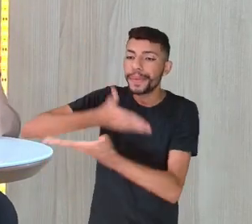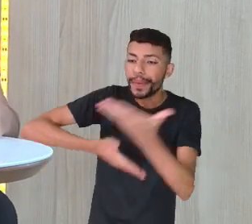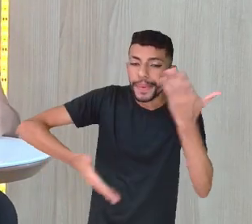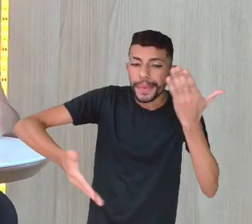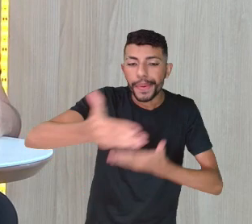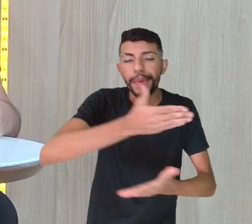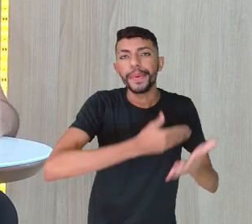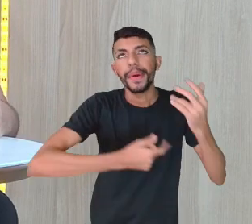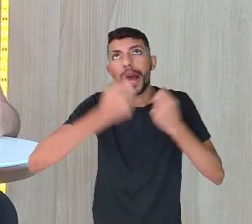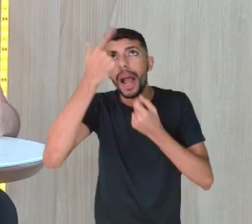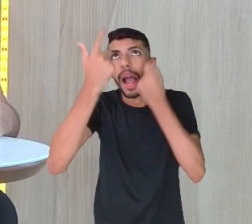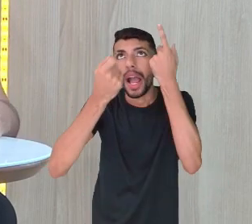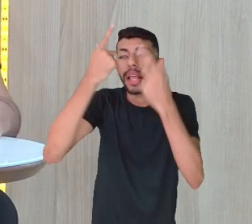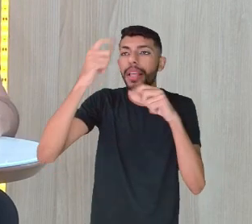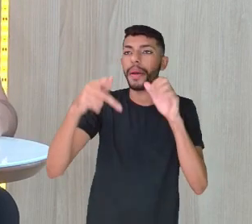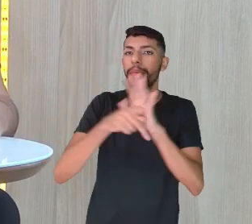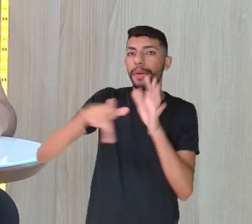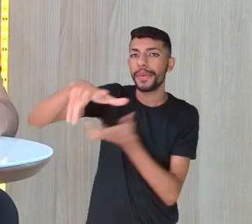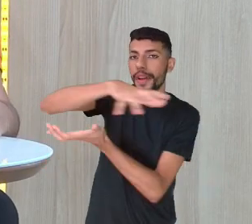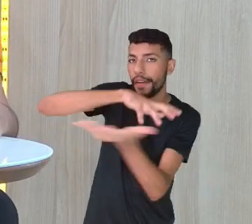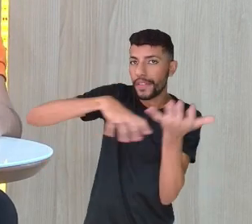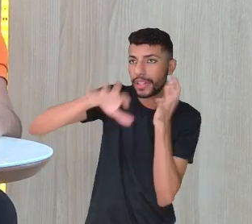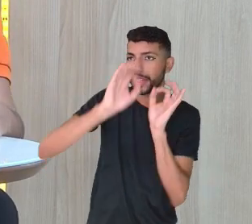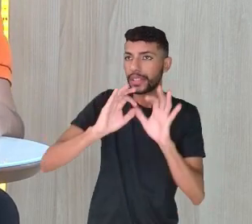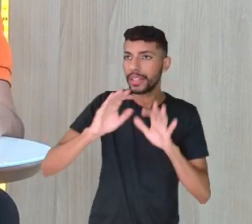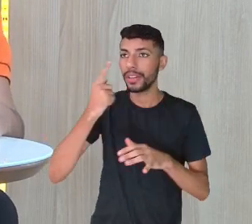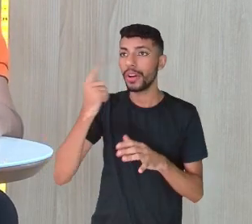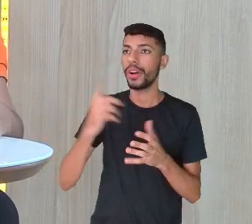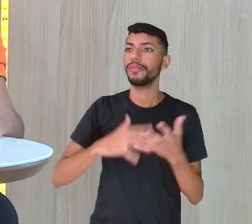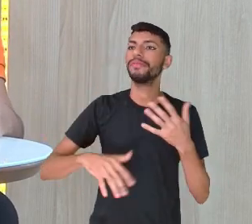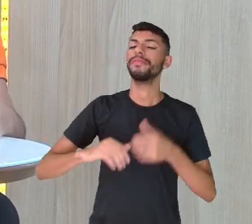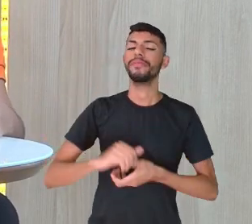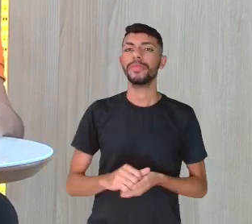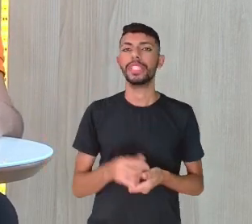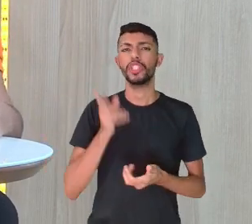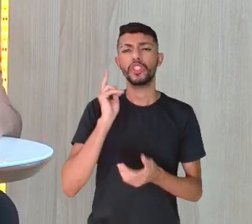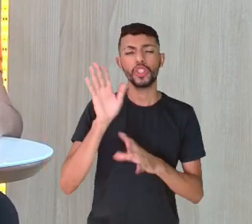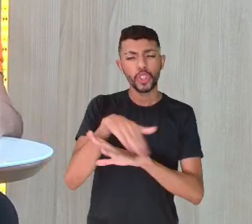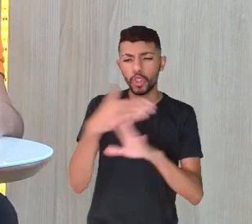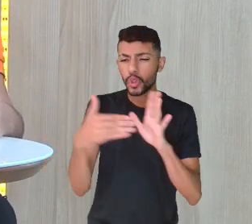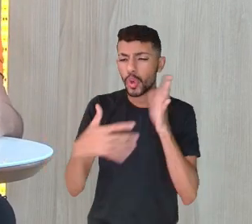ideias revolucionárias. Não há revolução que não tenha